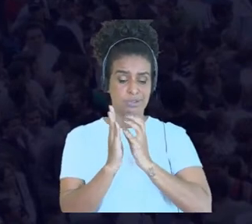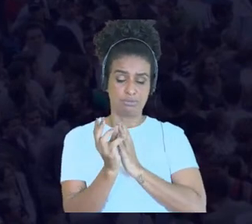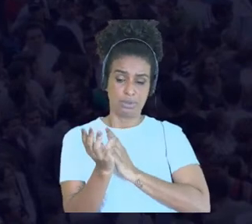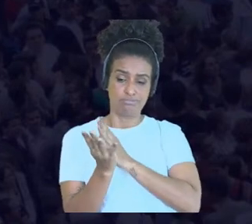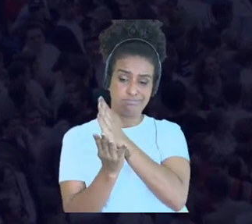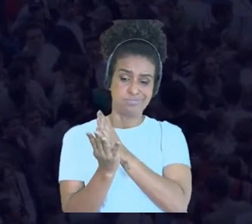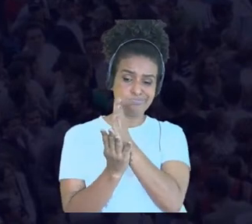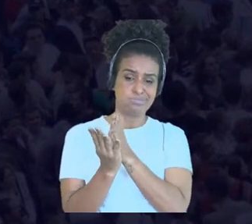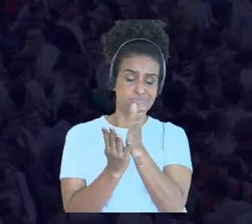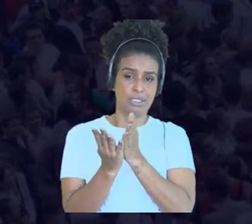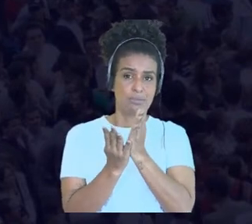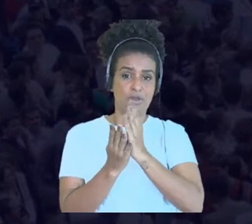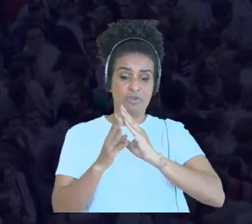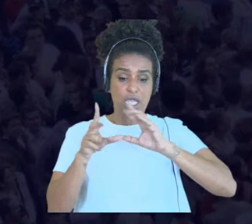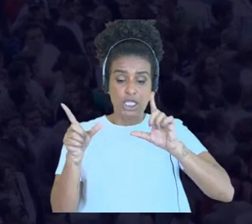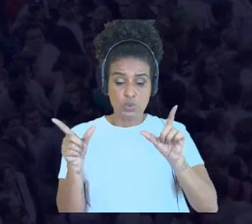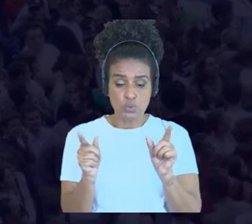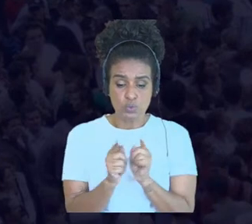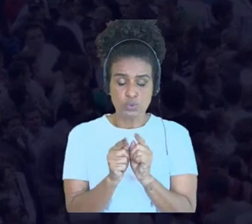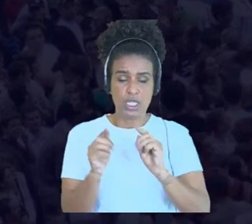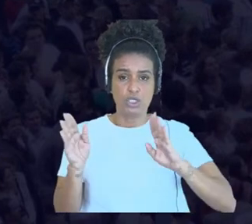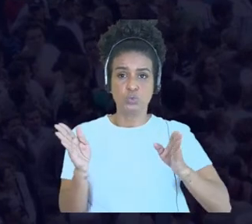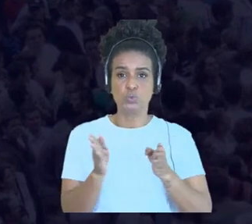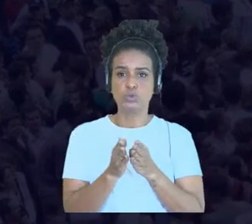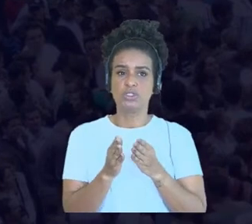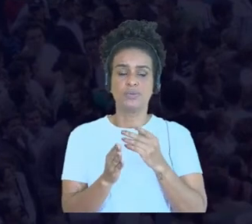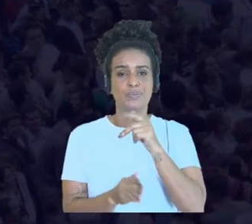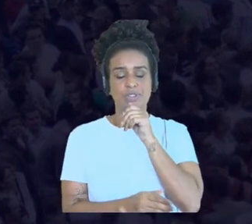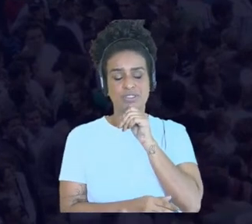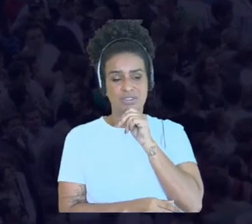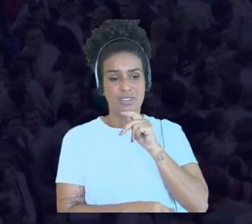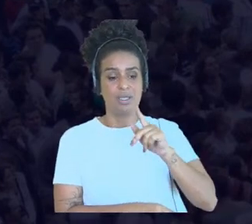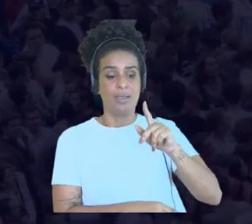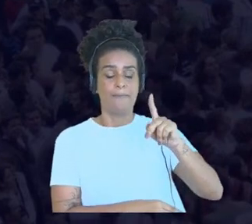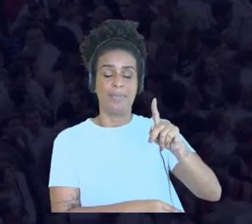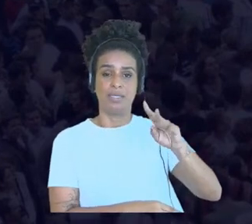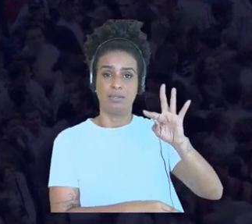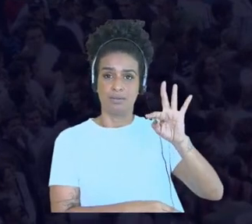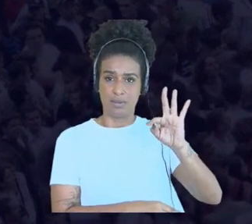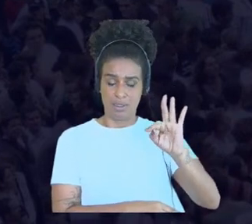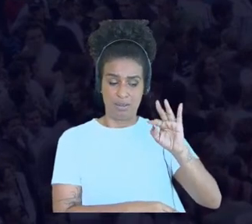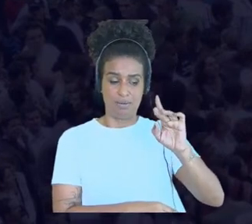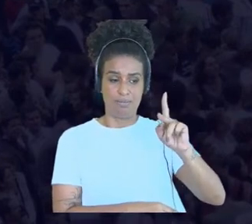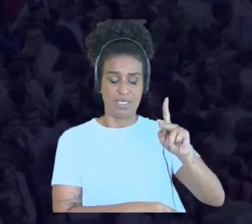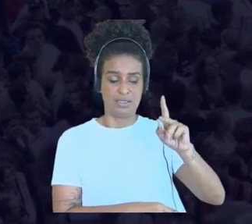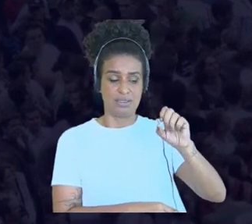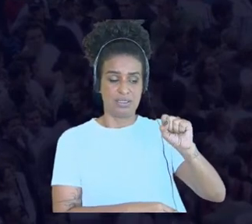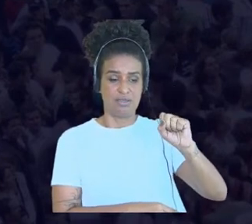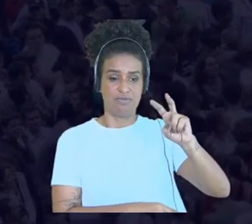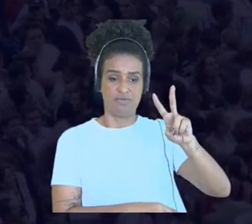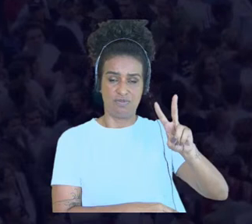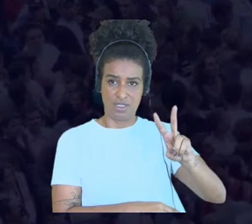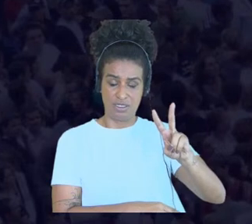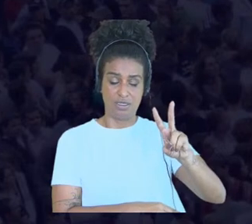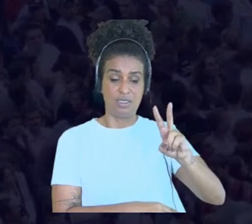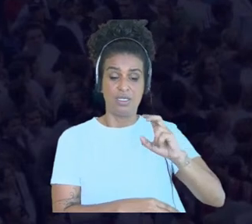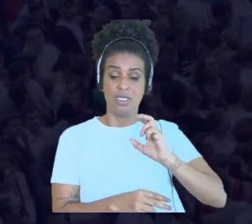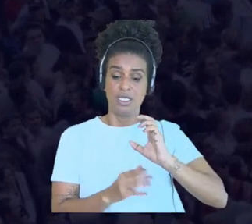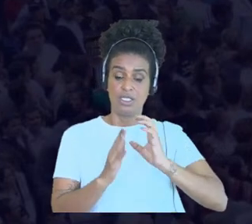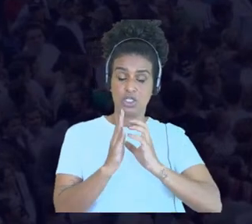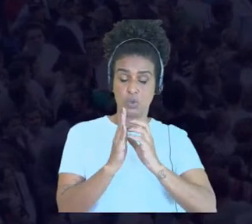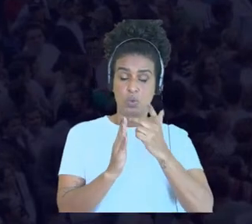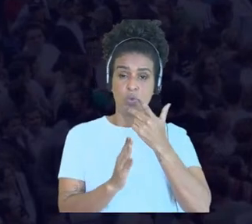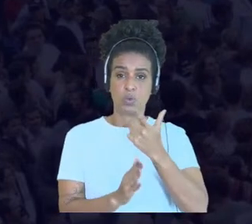na política brasileira. Né? As federações, o PT, PCdoB e PV, a Federação PSDB Cidadania e